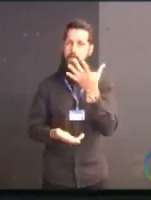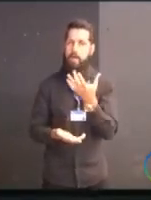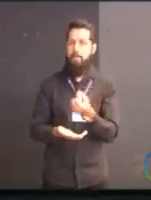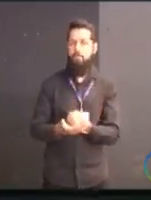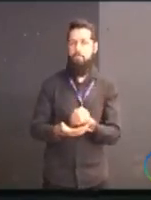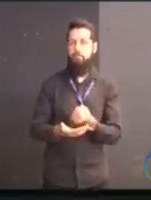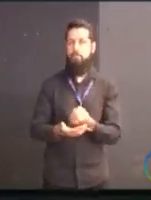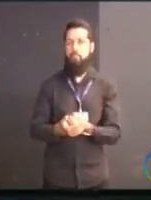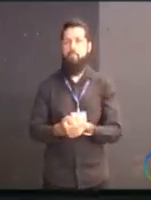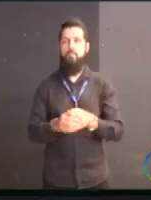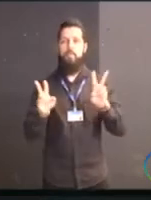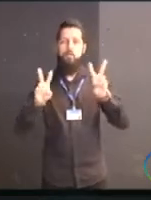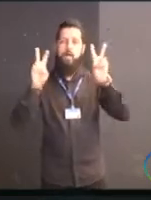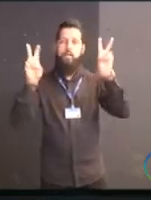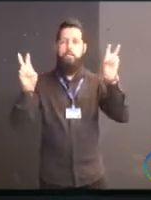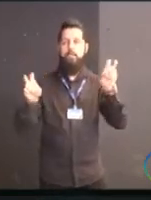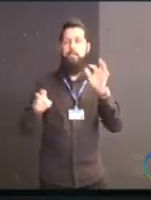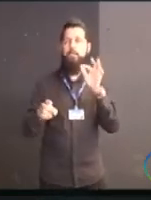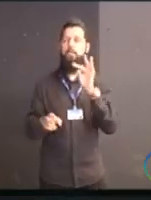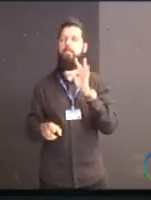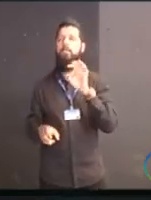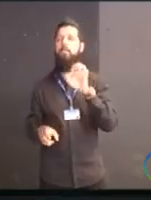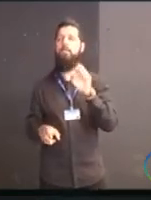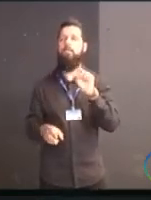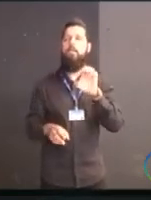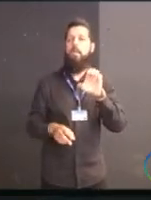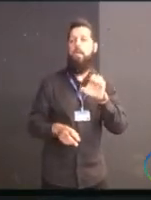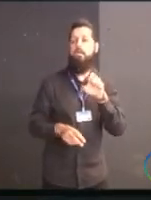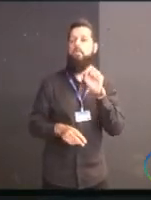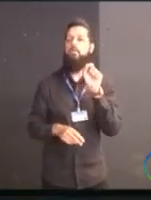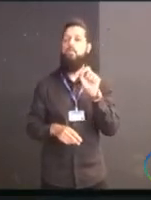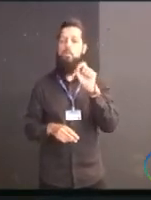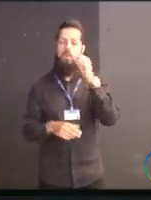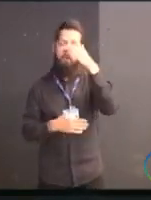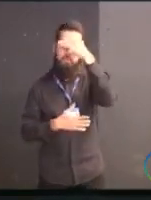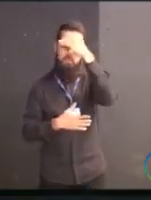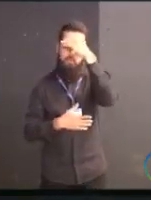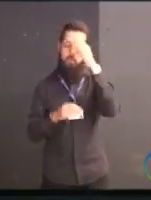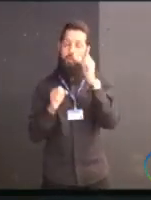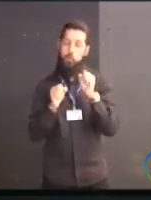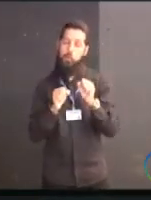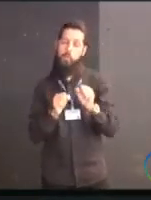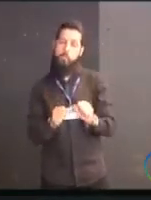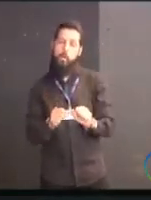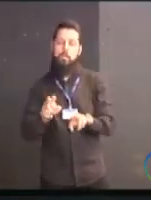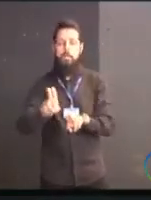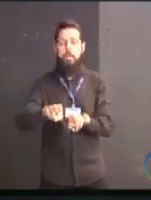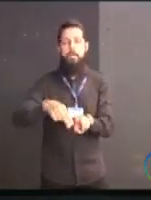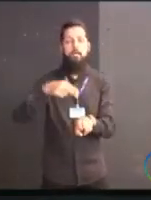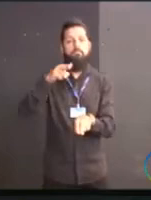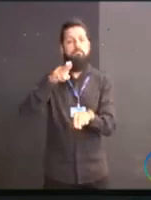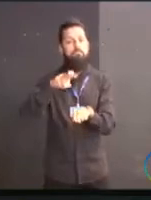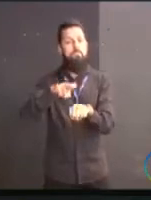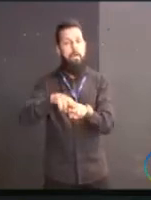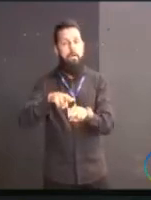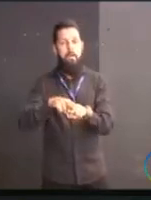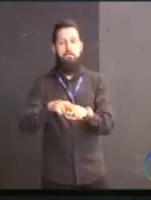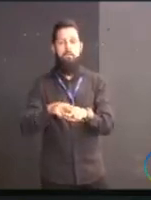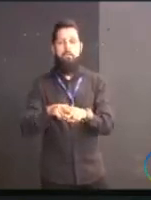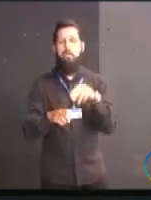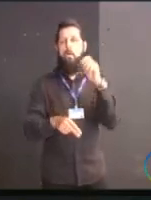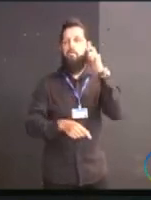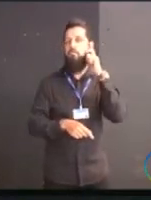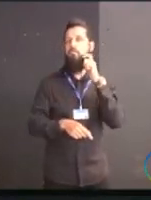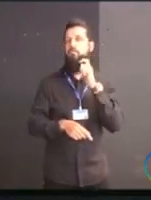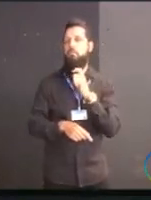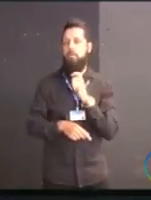e ele escreveu um artigo, ia publicar este artigo no jornal oficial da União Espírita Mineira,